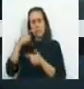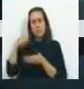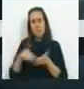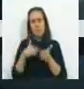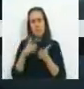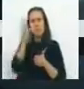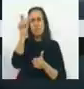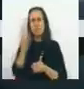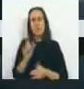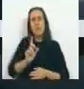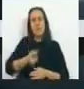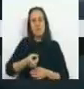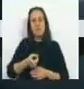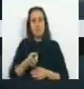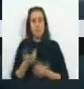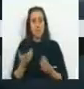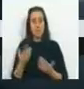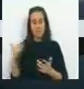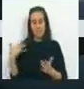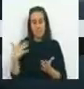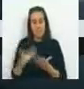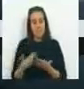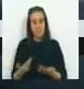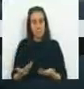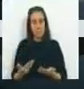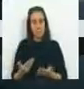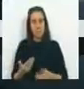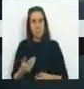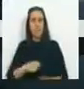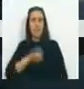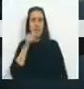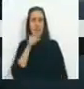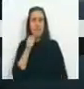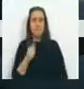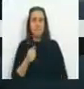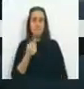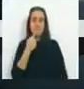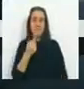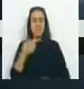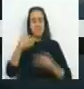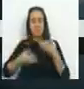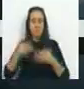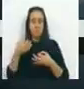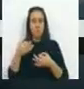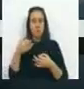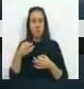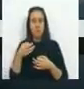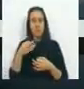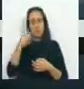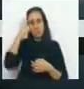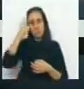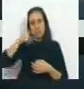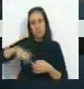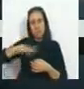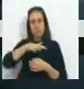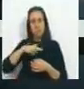que tem? É que, até agora, aos costumes, como se diz nos tribunais e na justiça, a senhora ministra